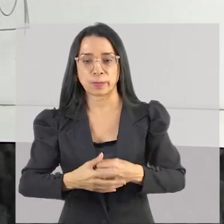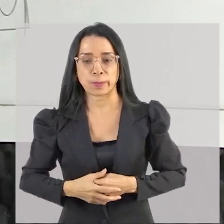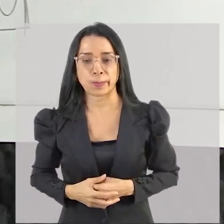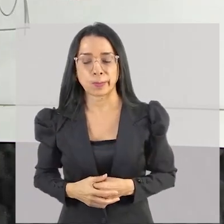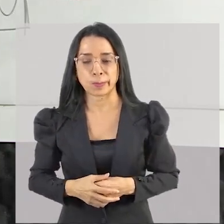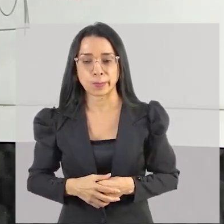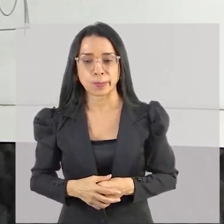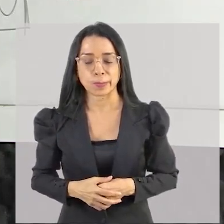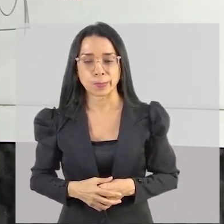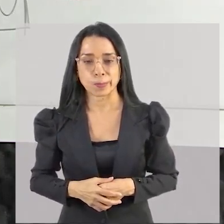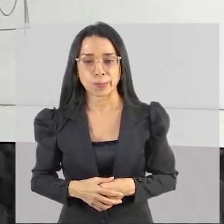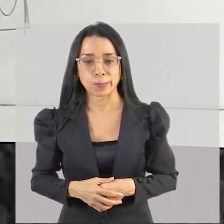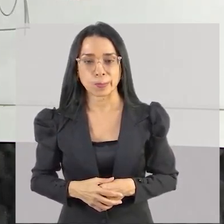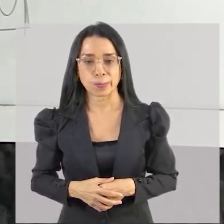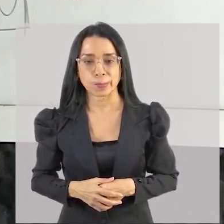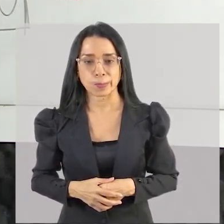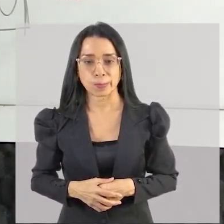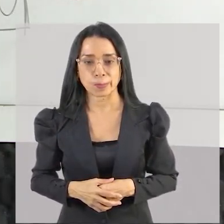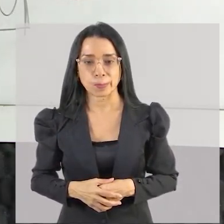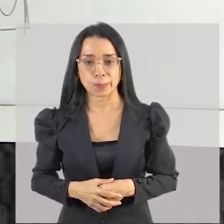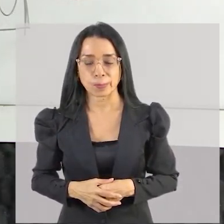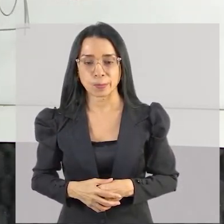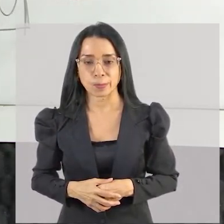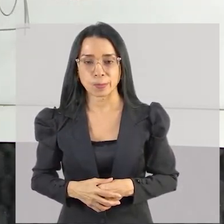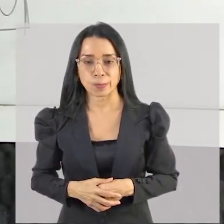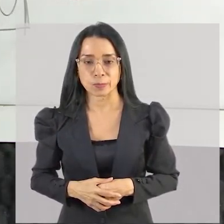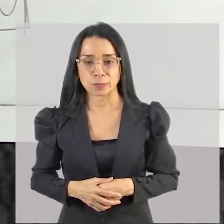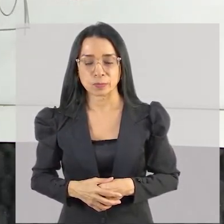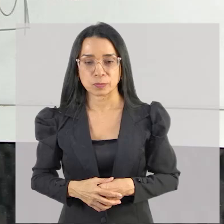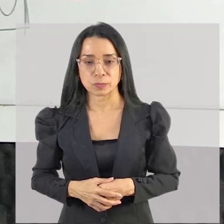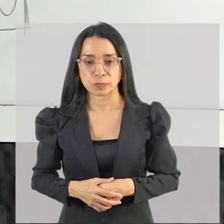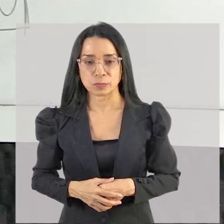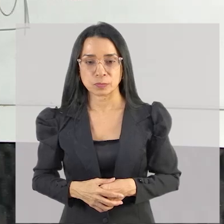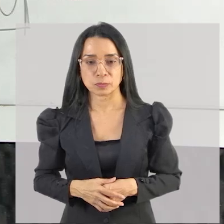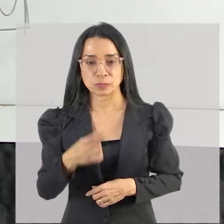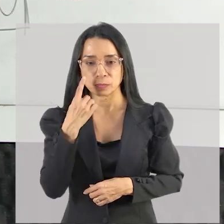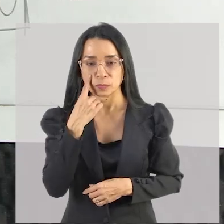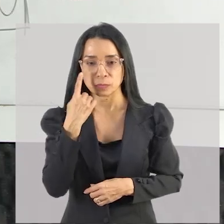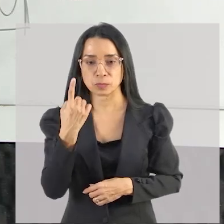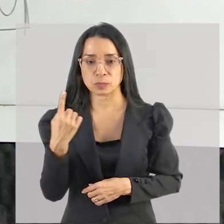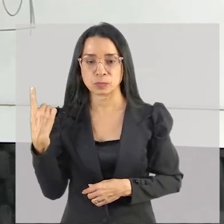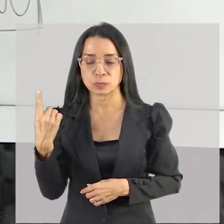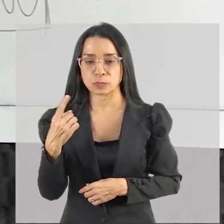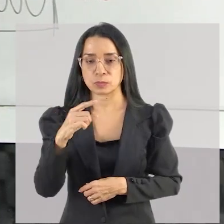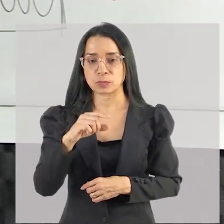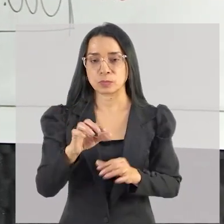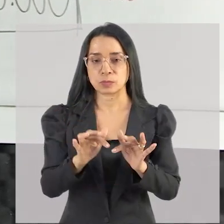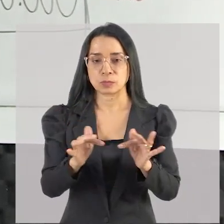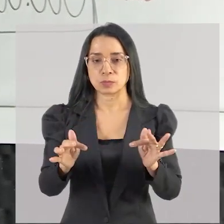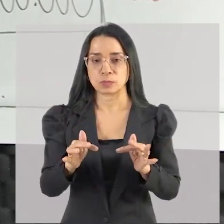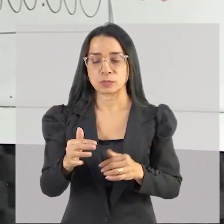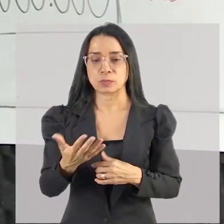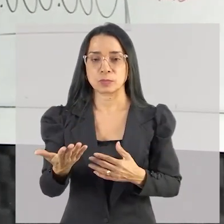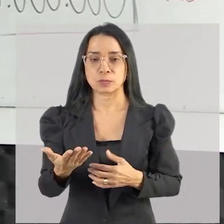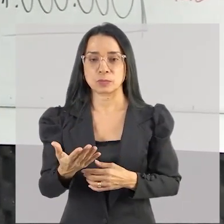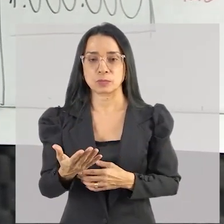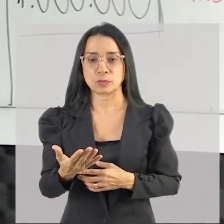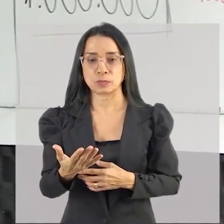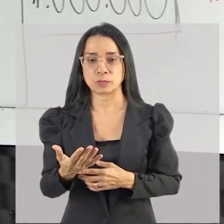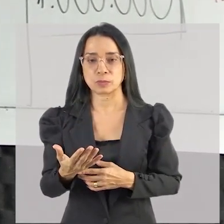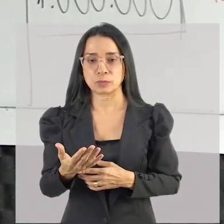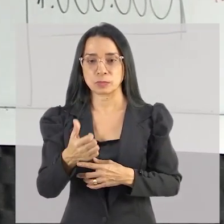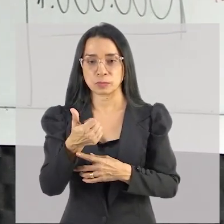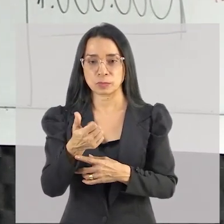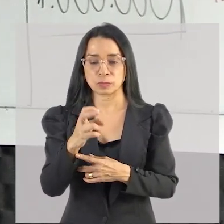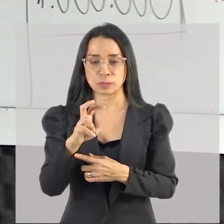6 vezes 15. Ok? Então, aqui, ó, simplificando, tudo por quanto? Por 15,